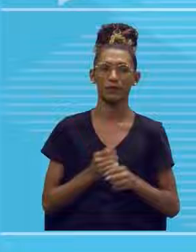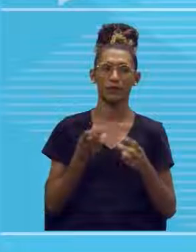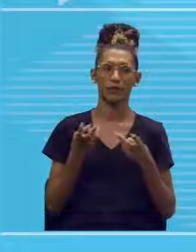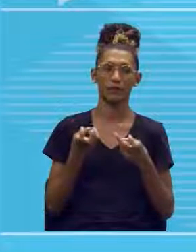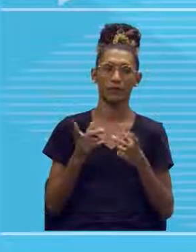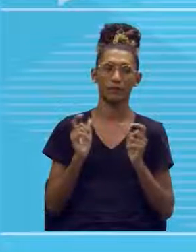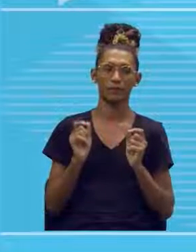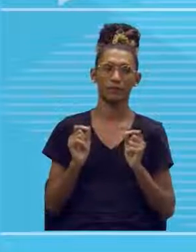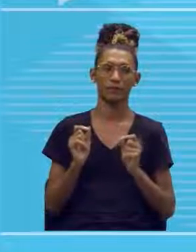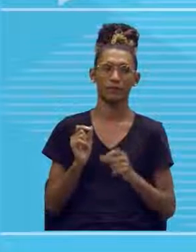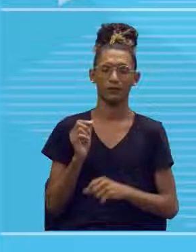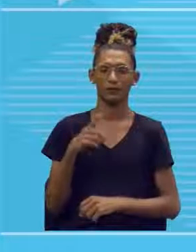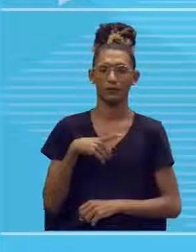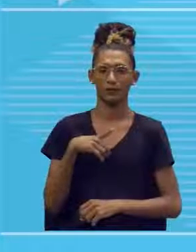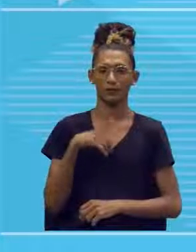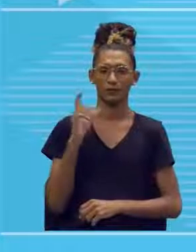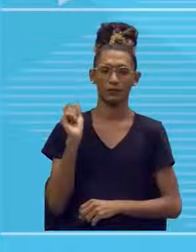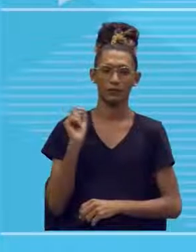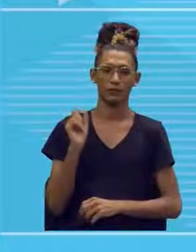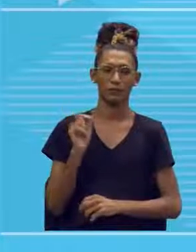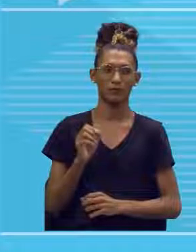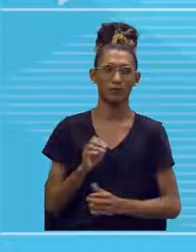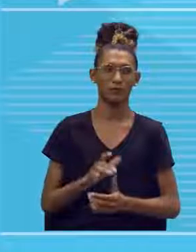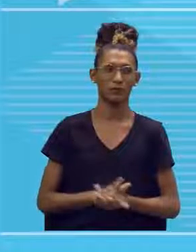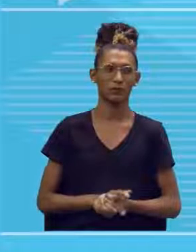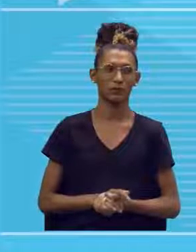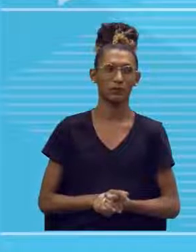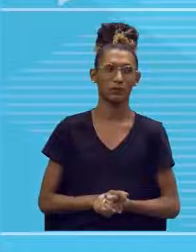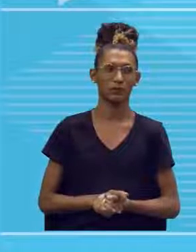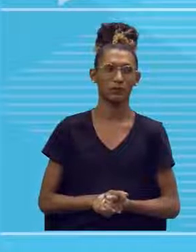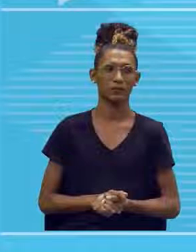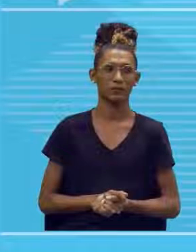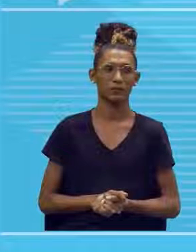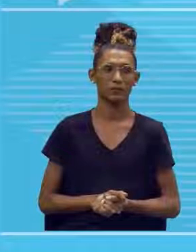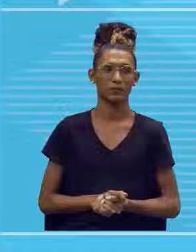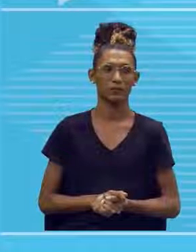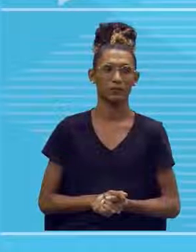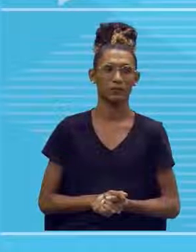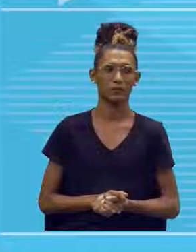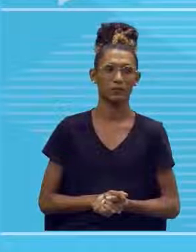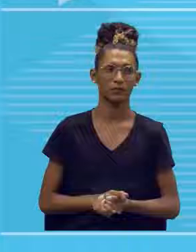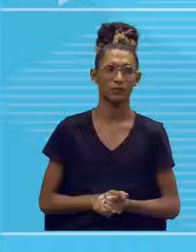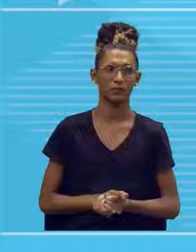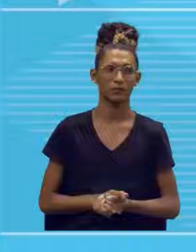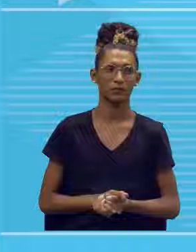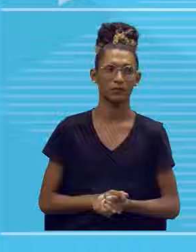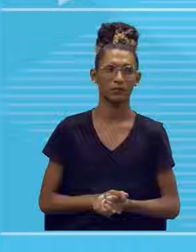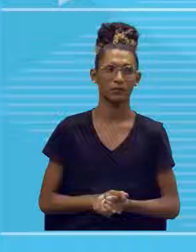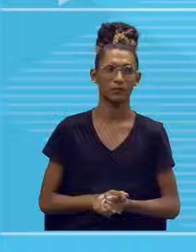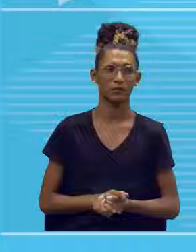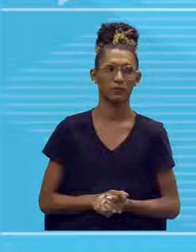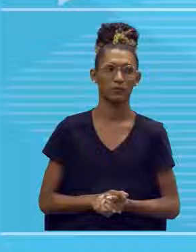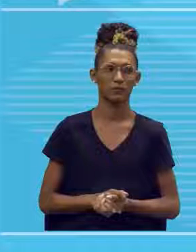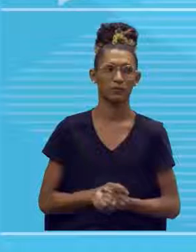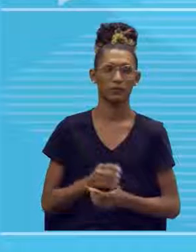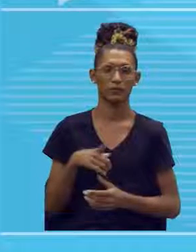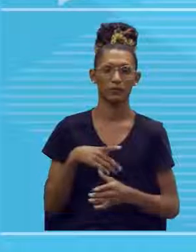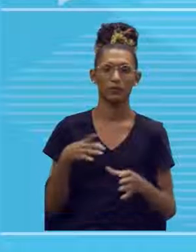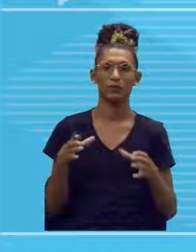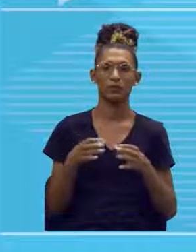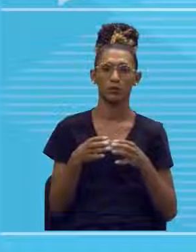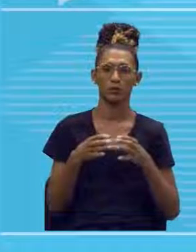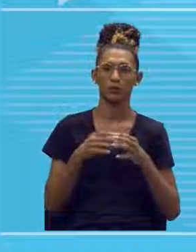viam eles viam isso aqui ó o s agrupamento de estrelas que é bem perto né